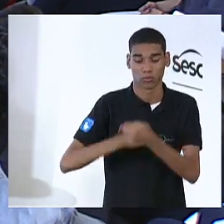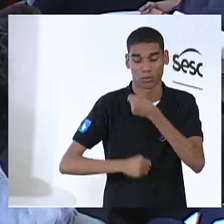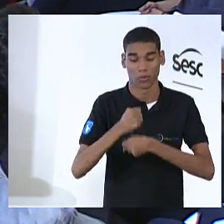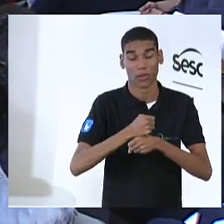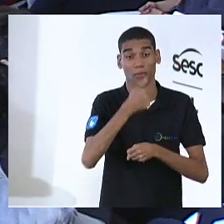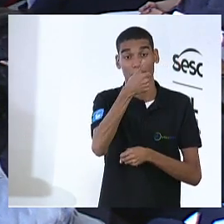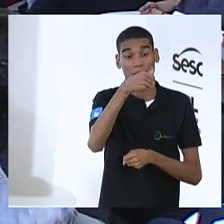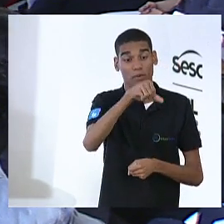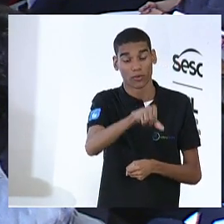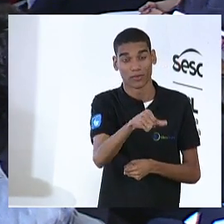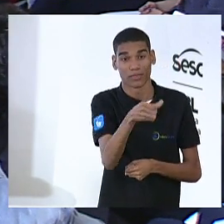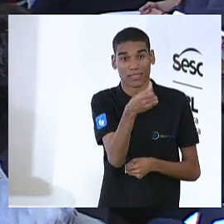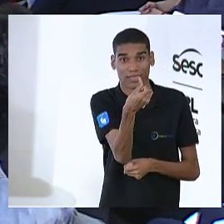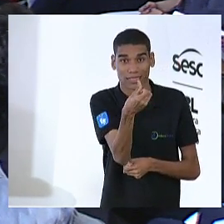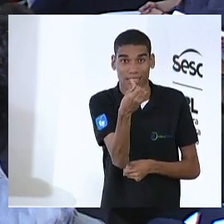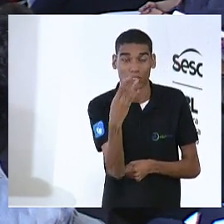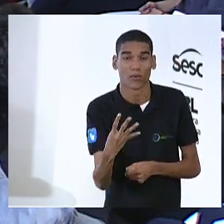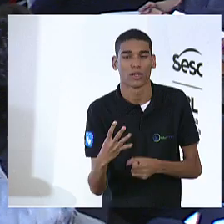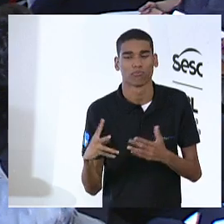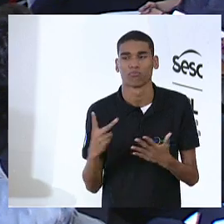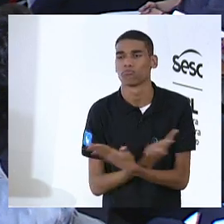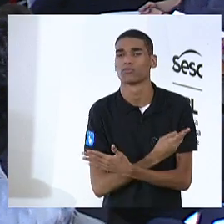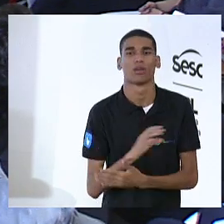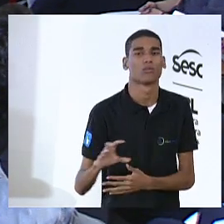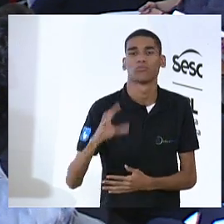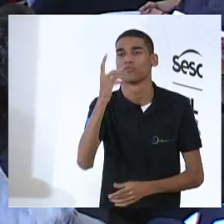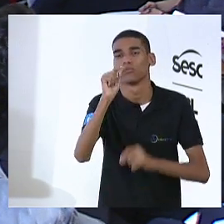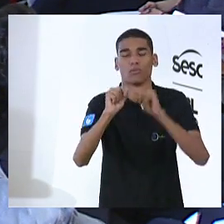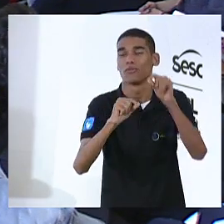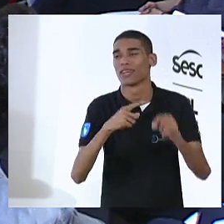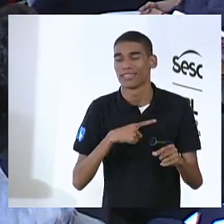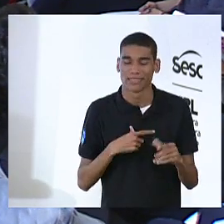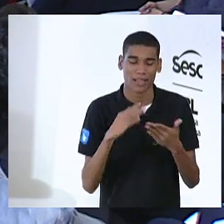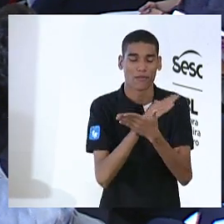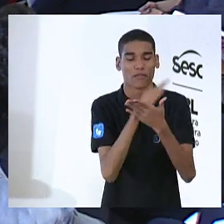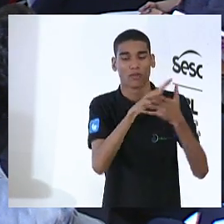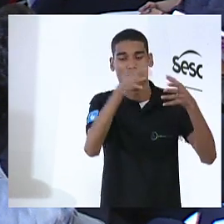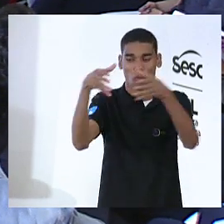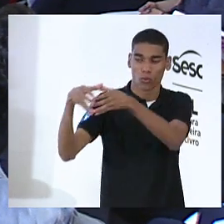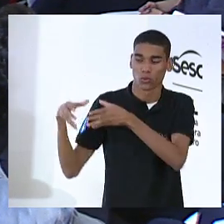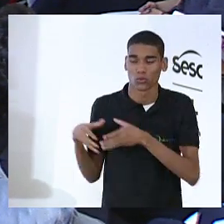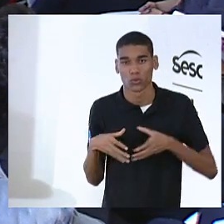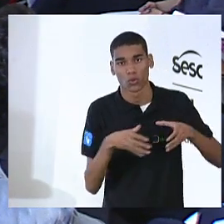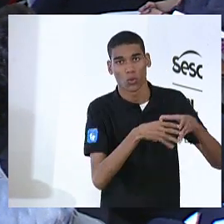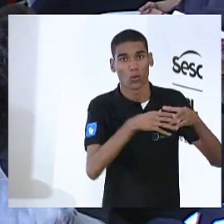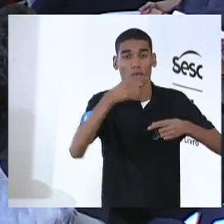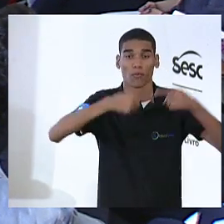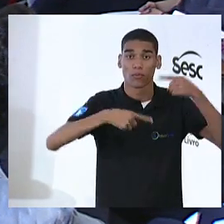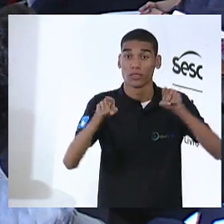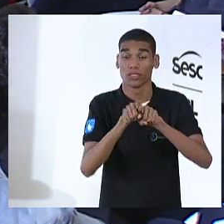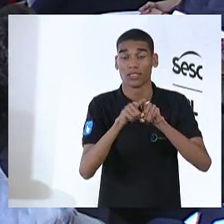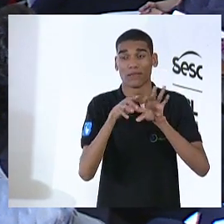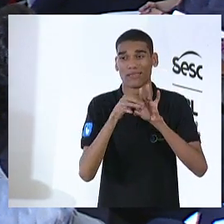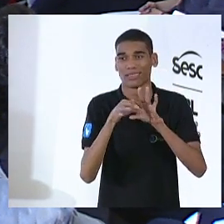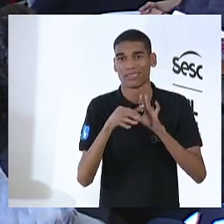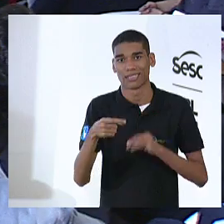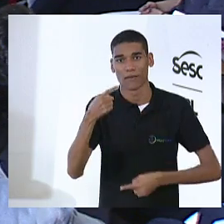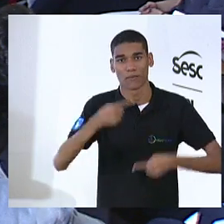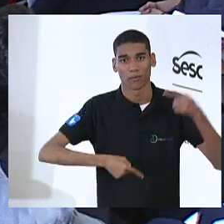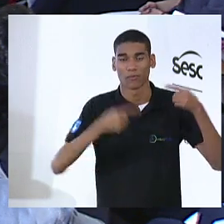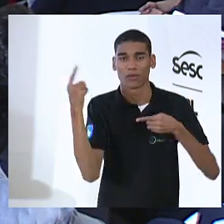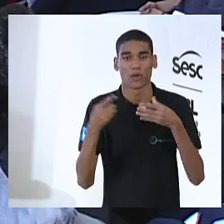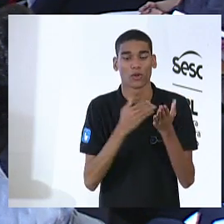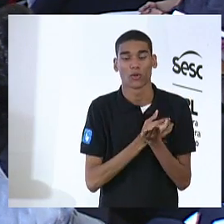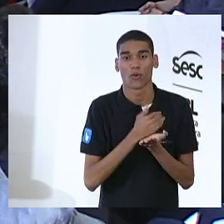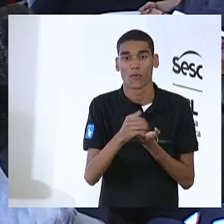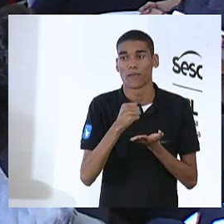aconteceu? Aconteceu porque teve alguns grupos políticos democráticos que passaram a